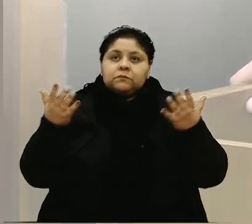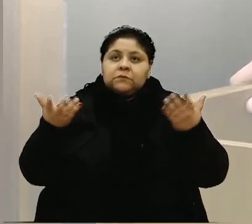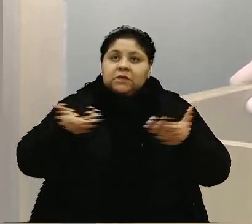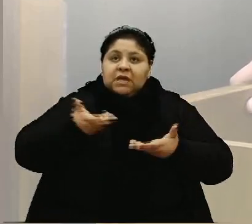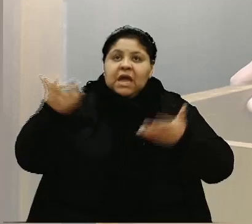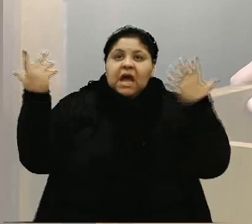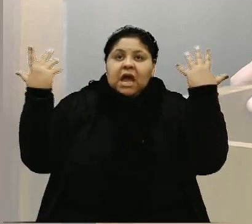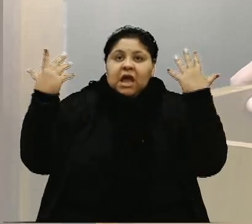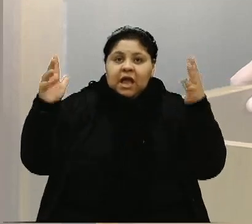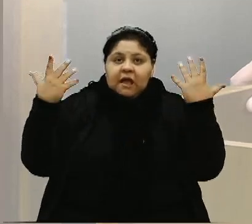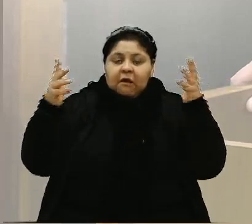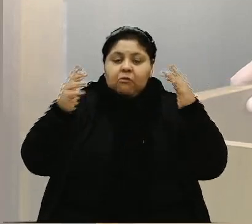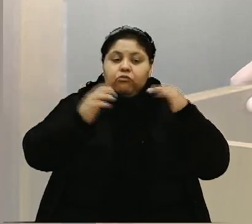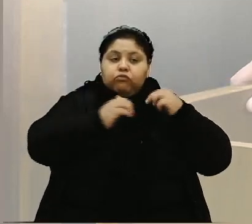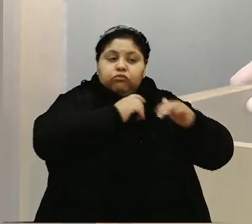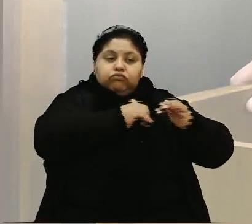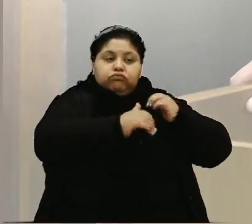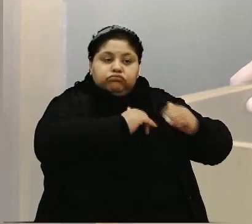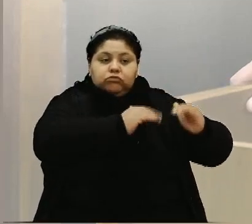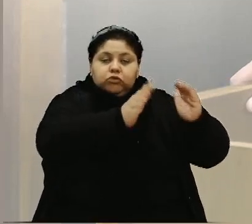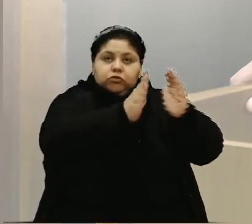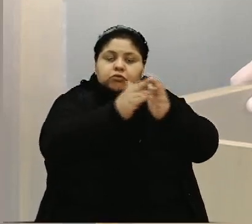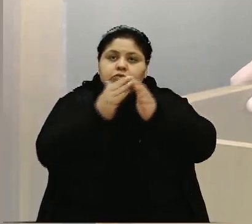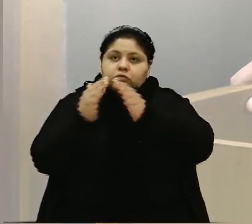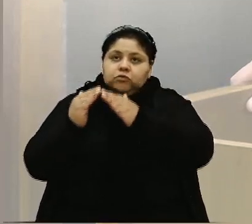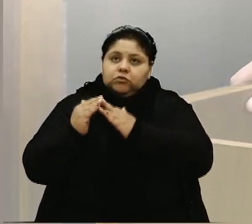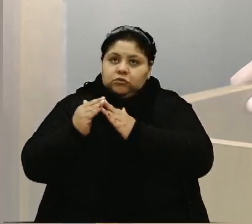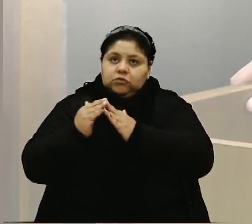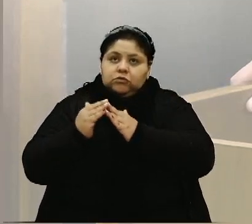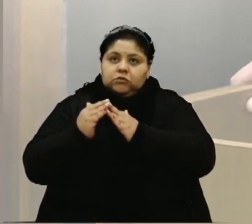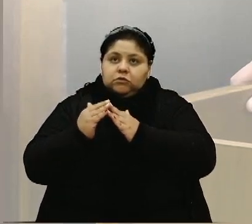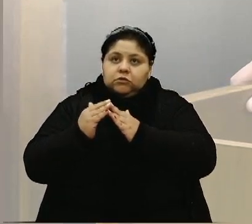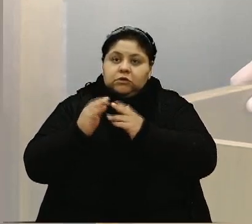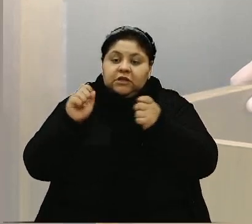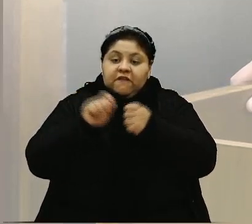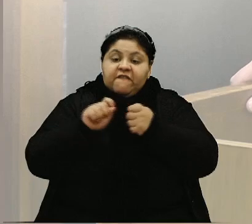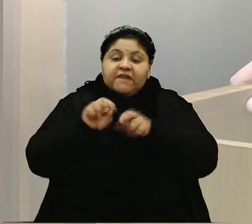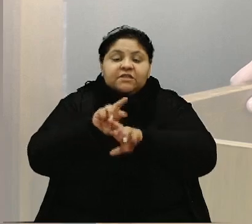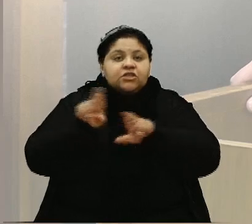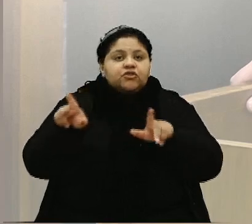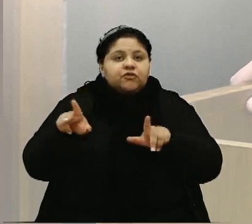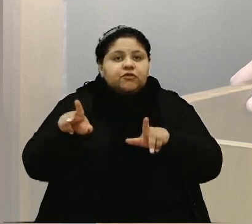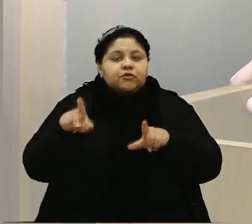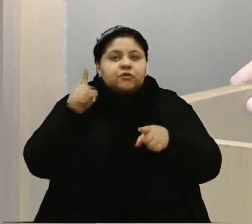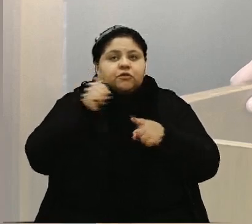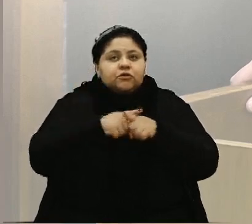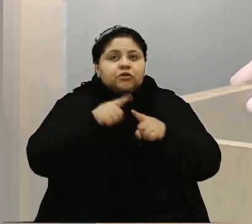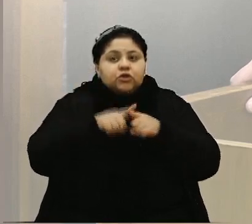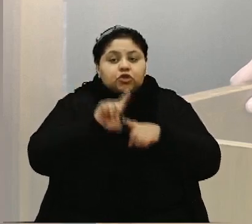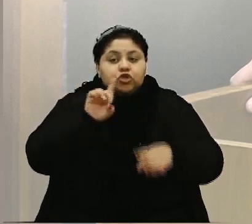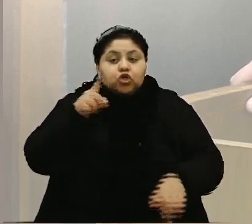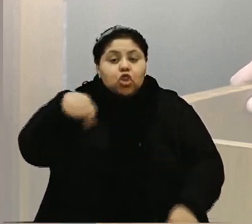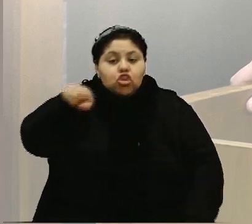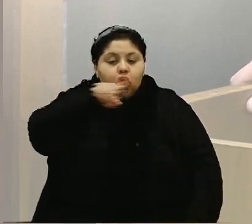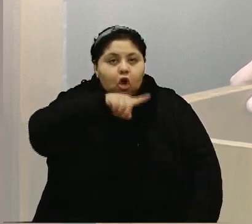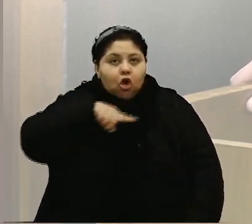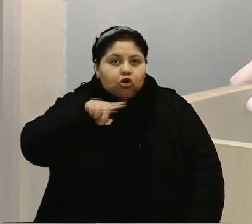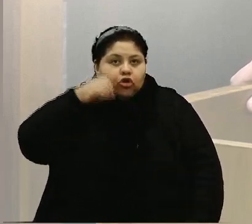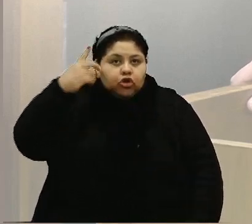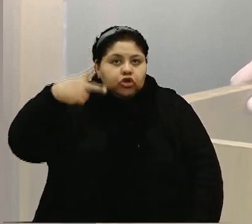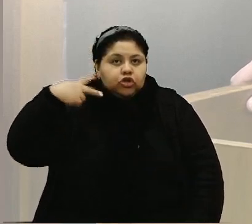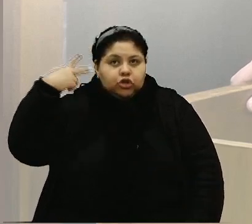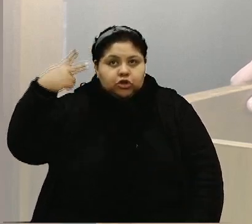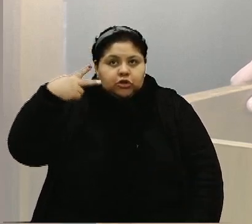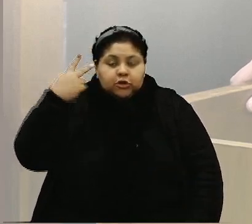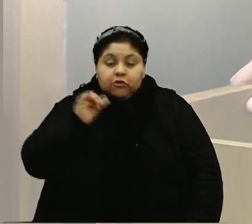parabenizar a mobilização dos moradores, que é isso que faz a diferença. Porque talvez só nós, vereadores vindo